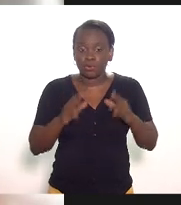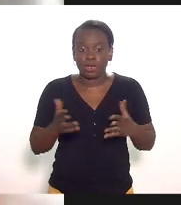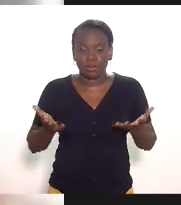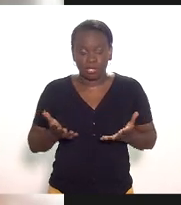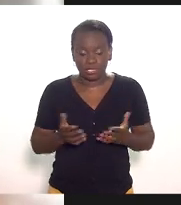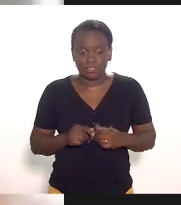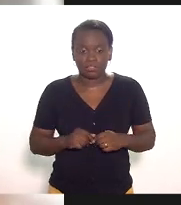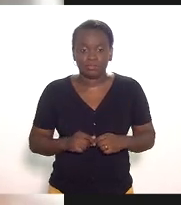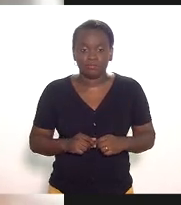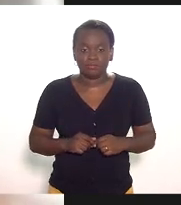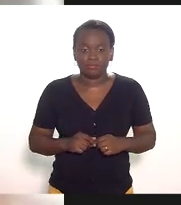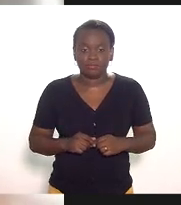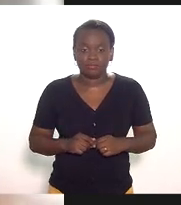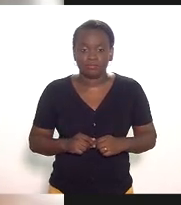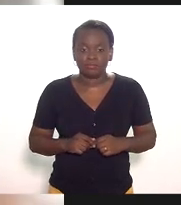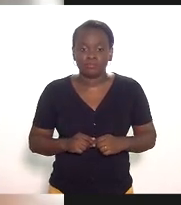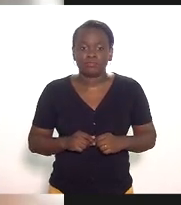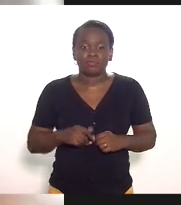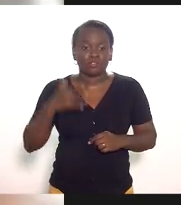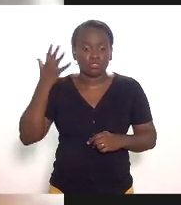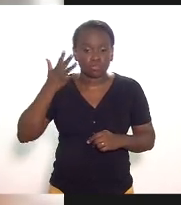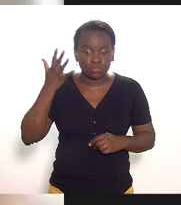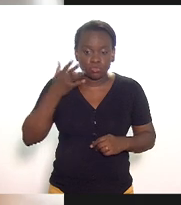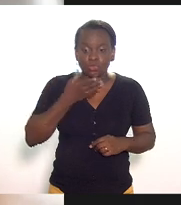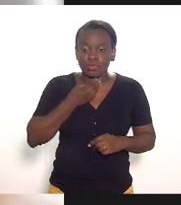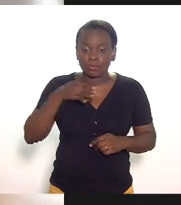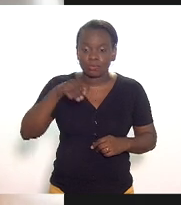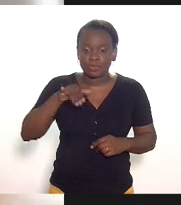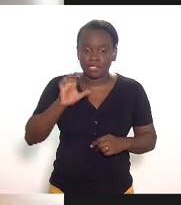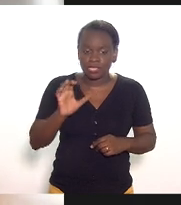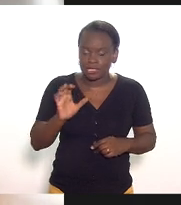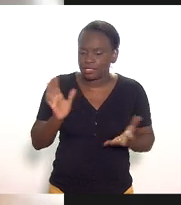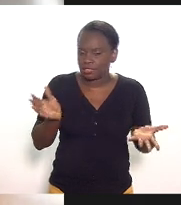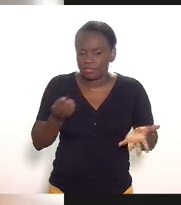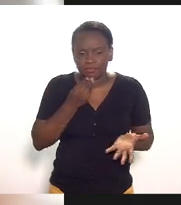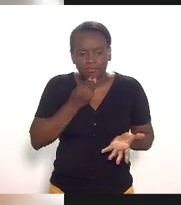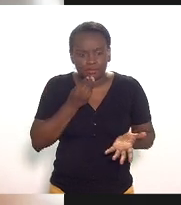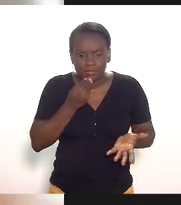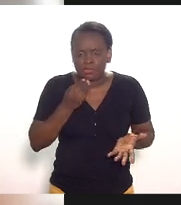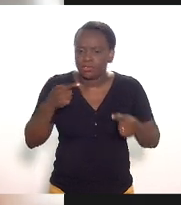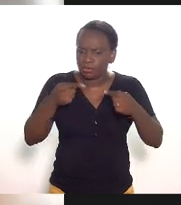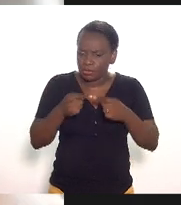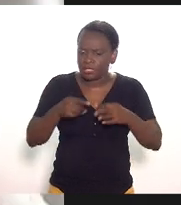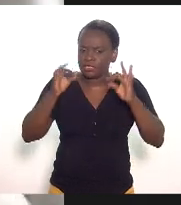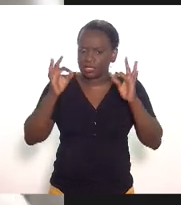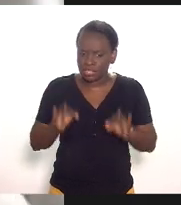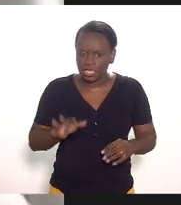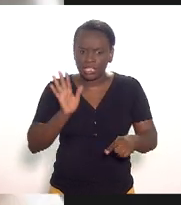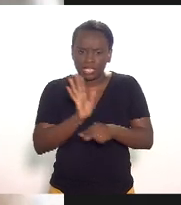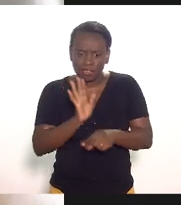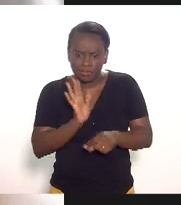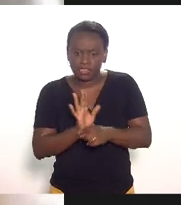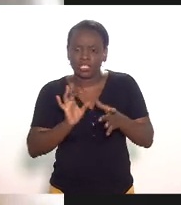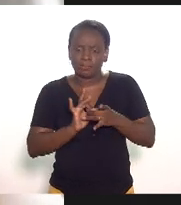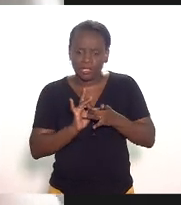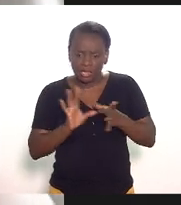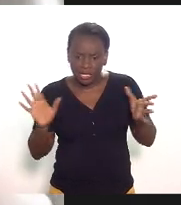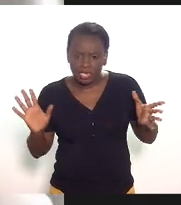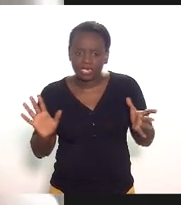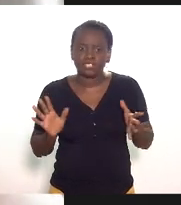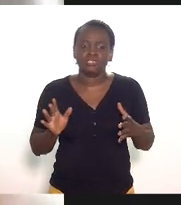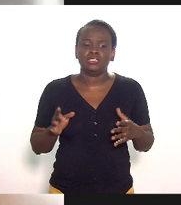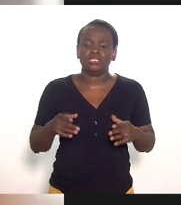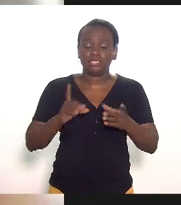agora. O discurso do deputado Carlos Mink, obviamente, é muito coerente de defesa da liberdade,